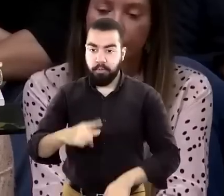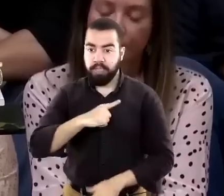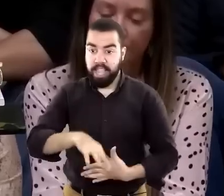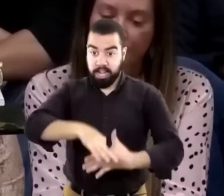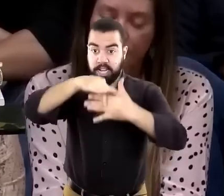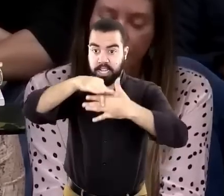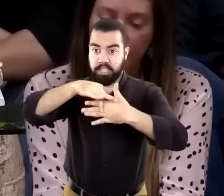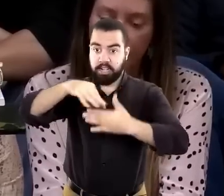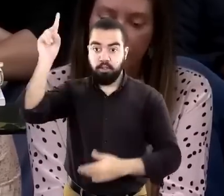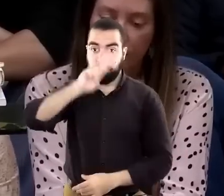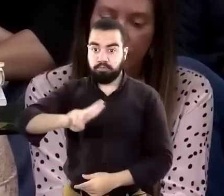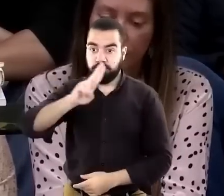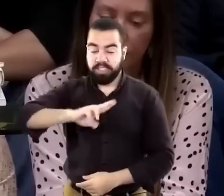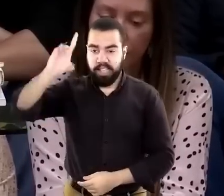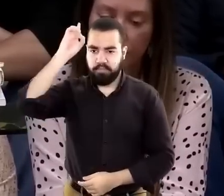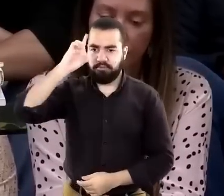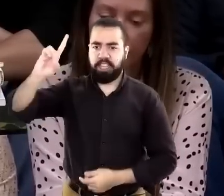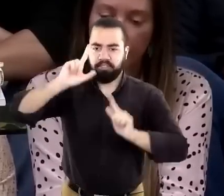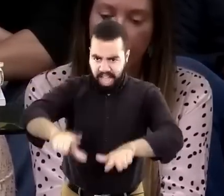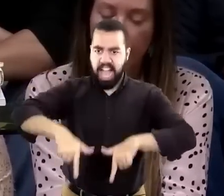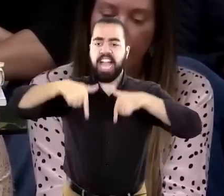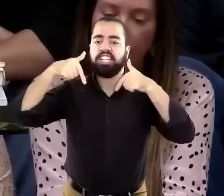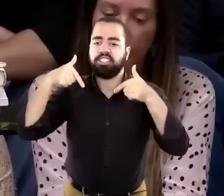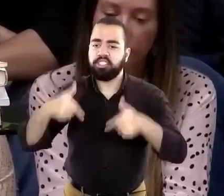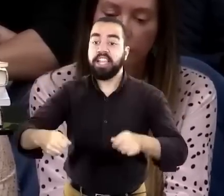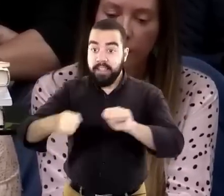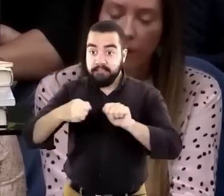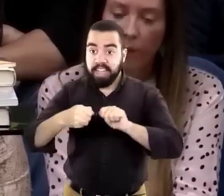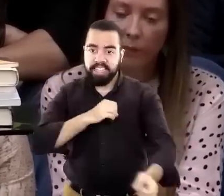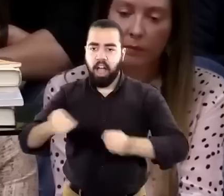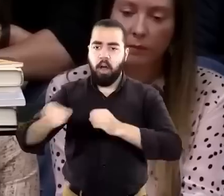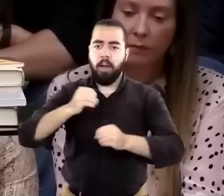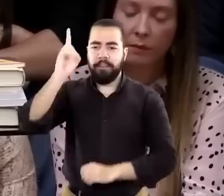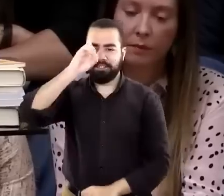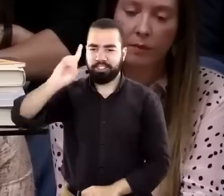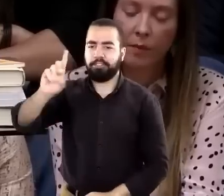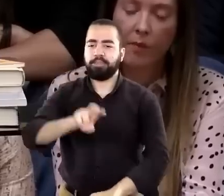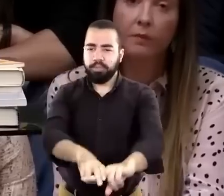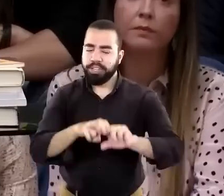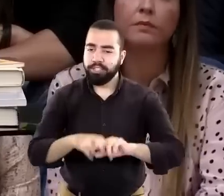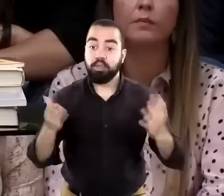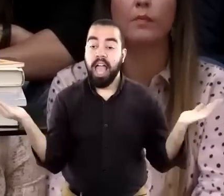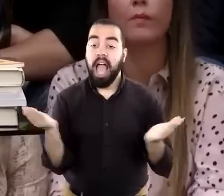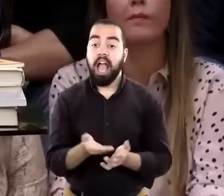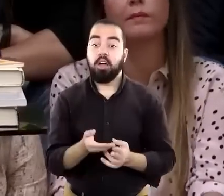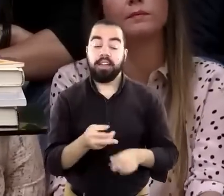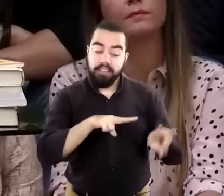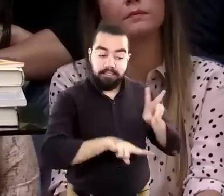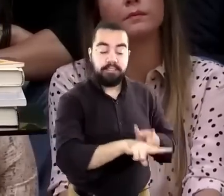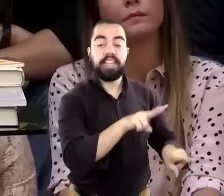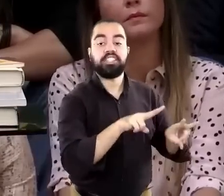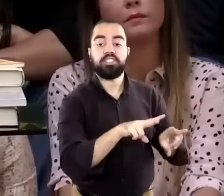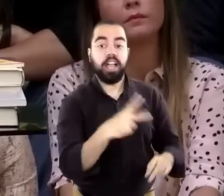pelo Espírito Santo para fazer a obra de Deus. Por favor, veja comigo, os dois filhos da unção são os